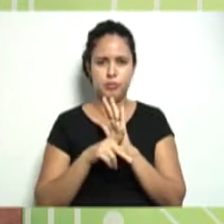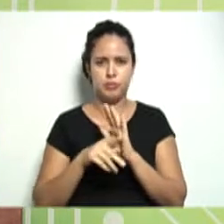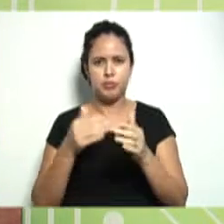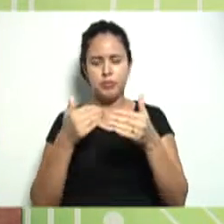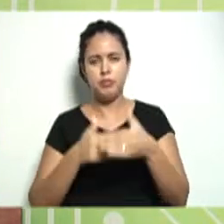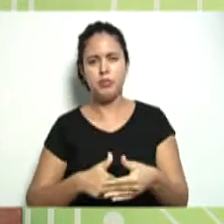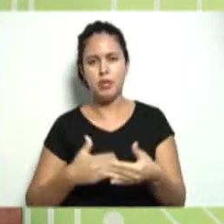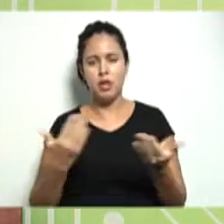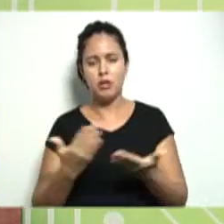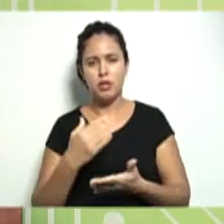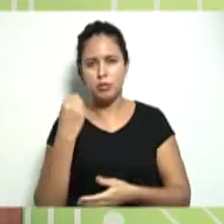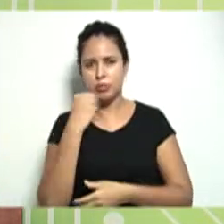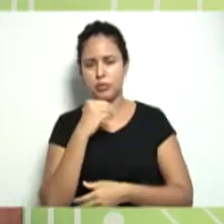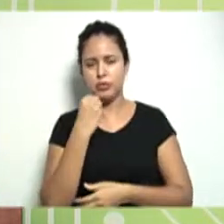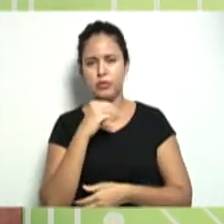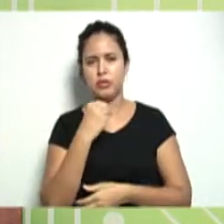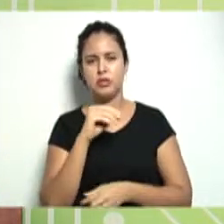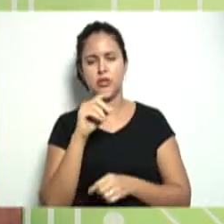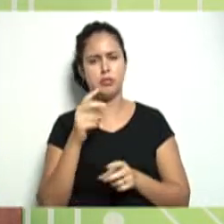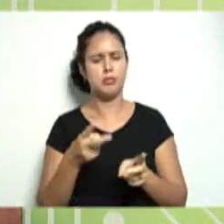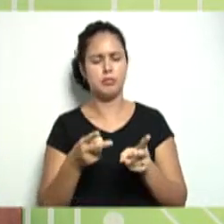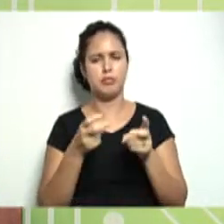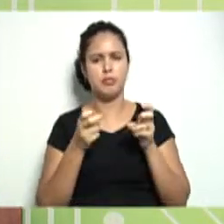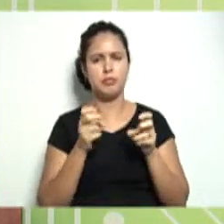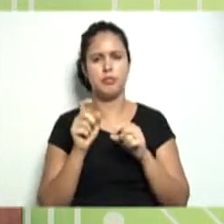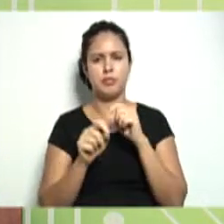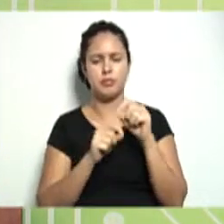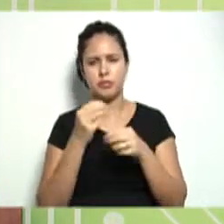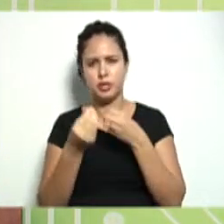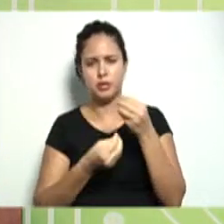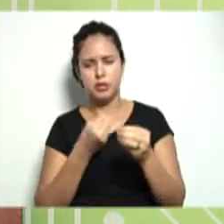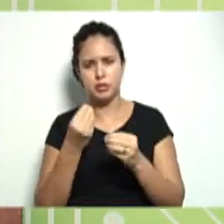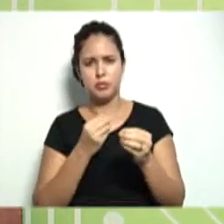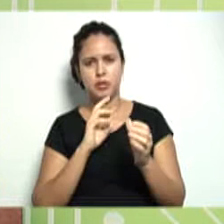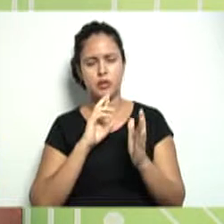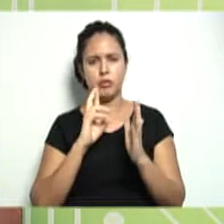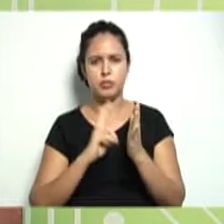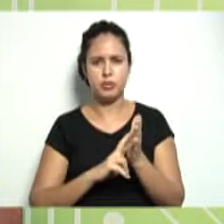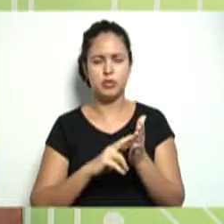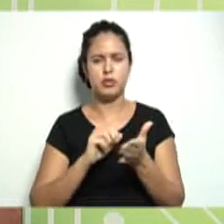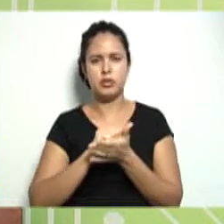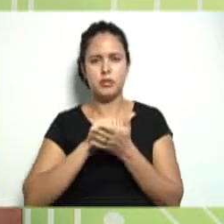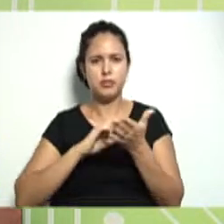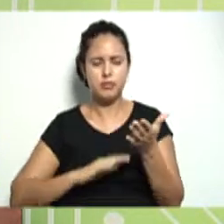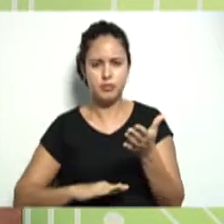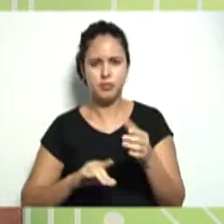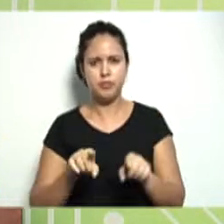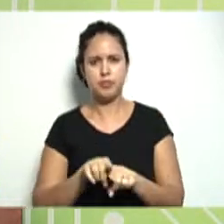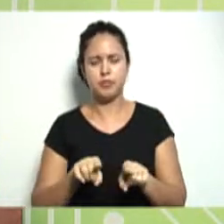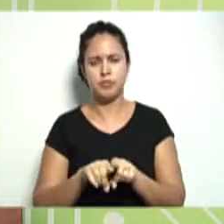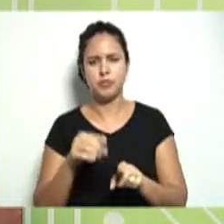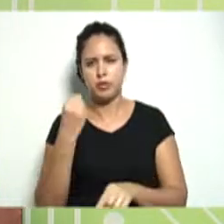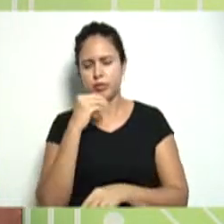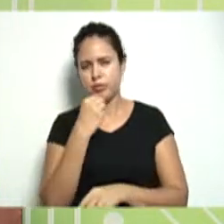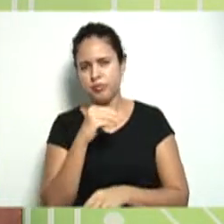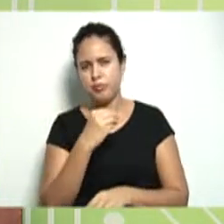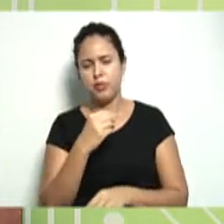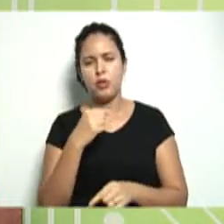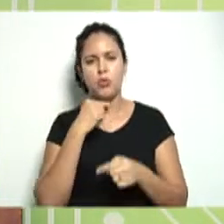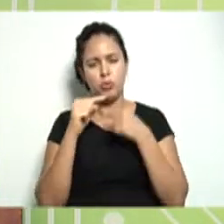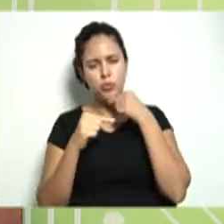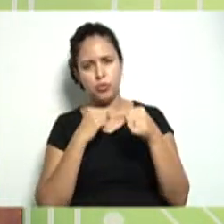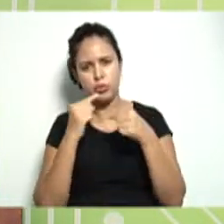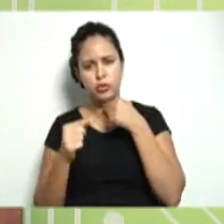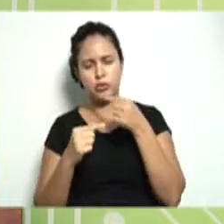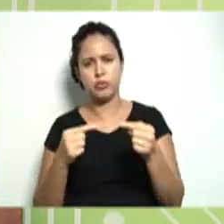Então, aproveitem para observar a forma de resolução do exercício, aproveitem esse momento para tirar